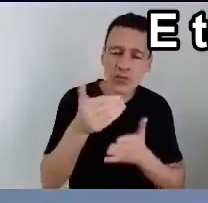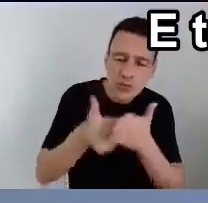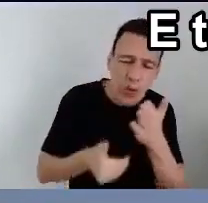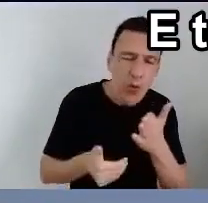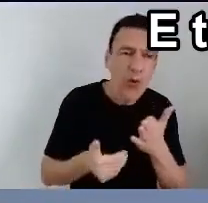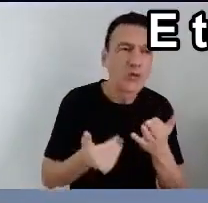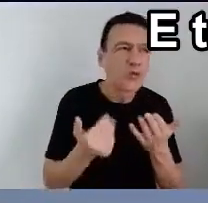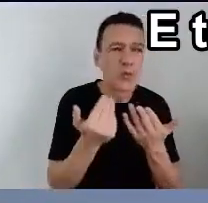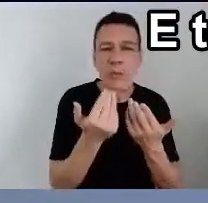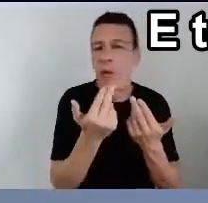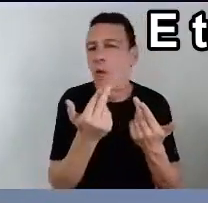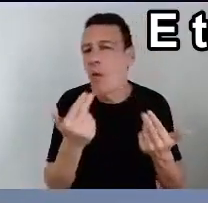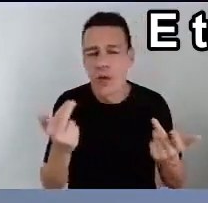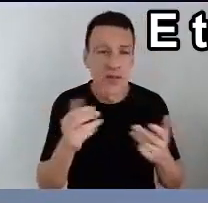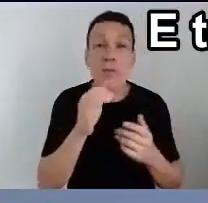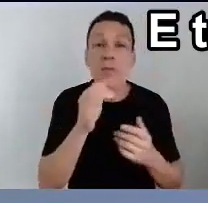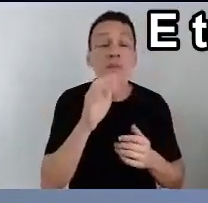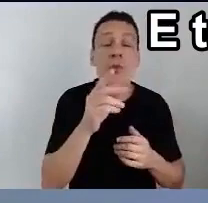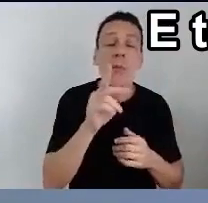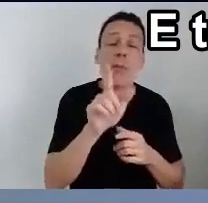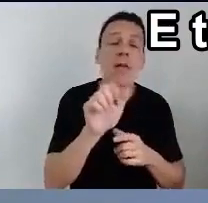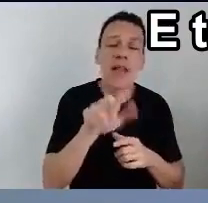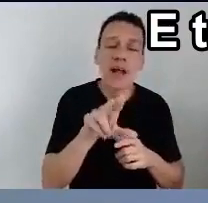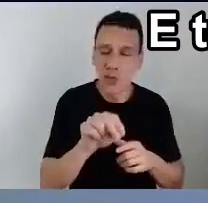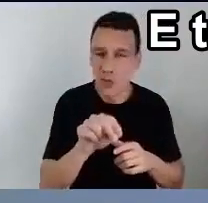no plano do produto.